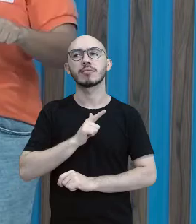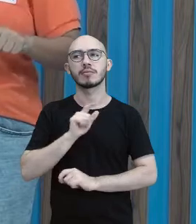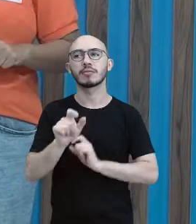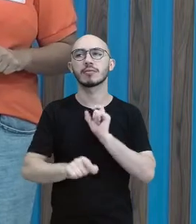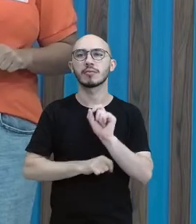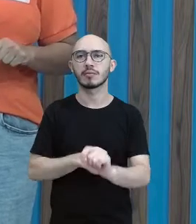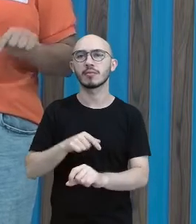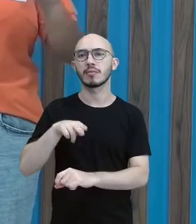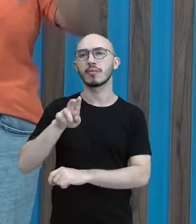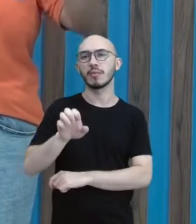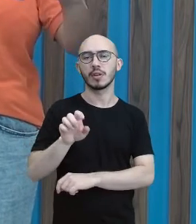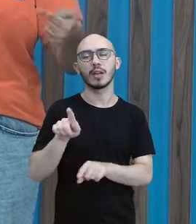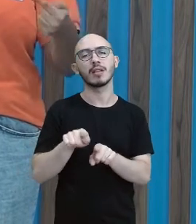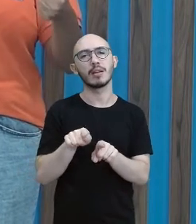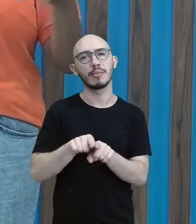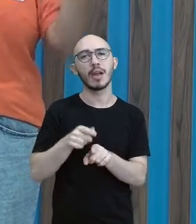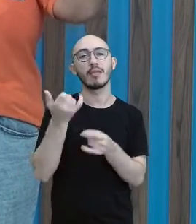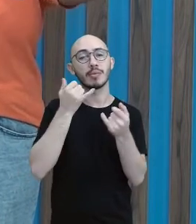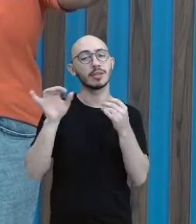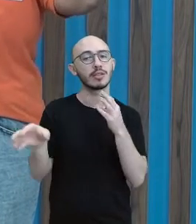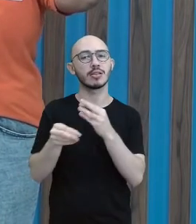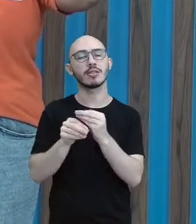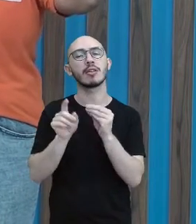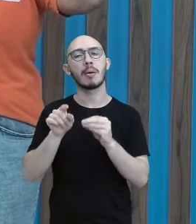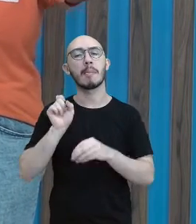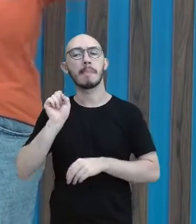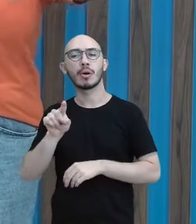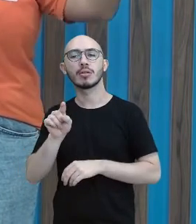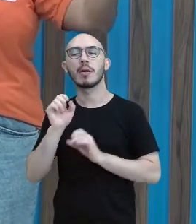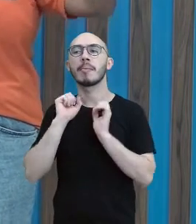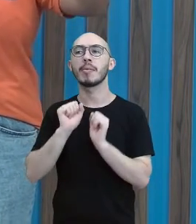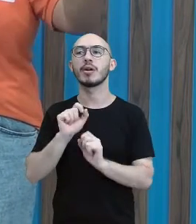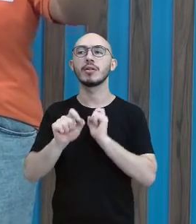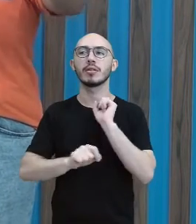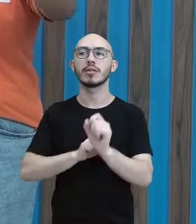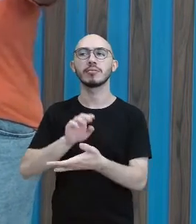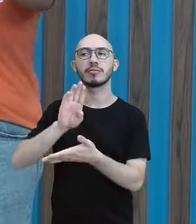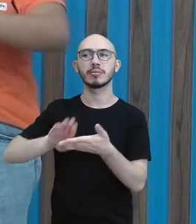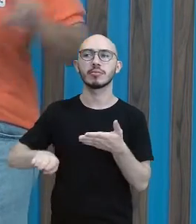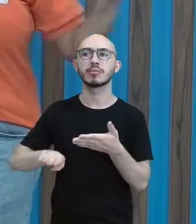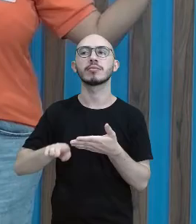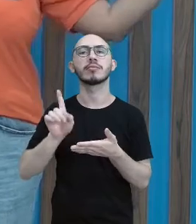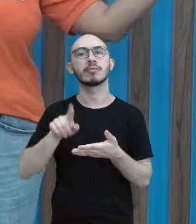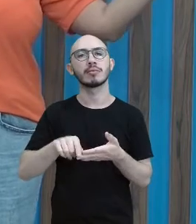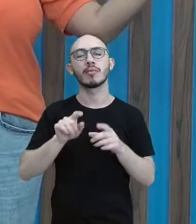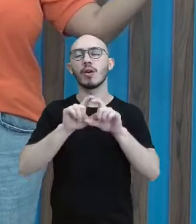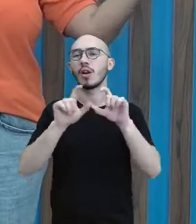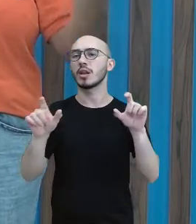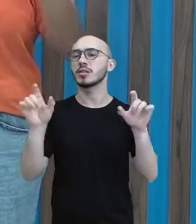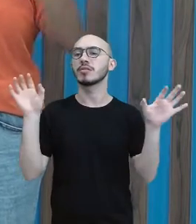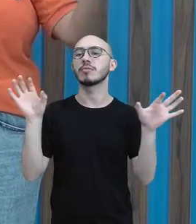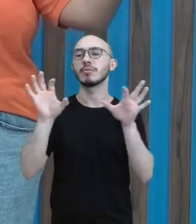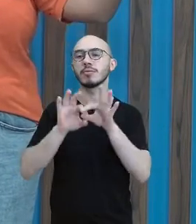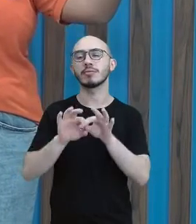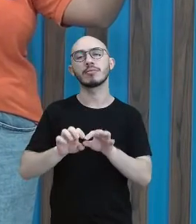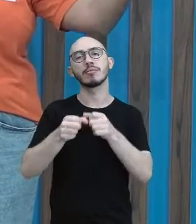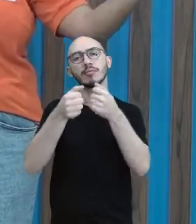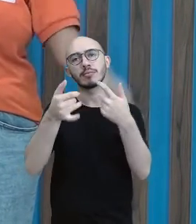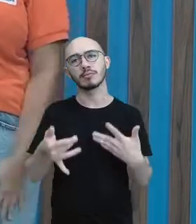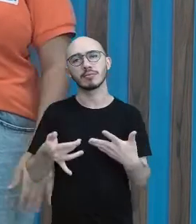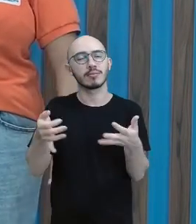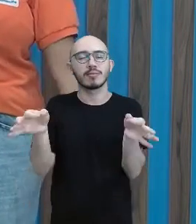relativo, informação acessória, pontuação, a professora Camille falou, oração subordinada adjetiva explicativa. Pronto. Vou